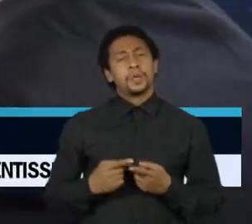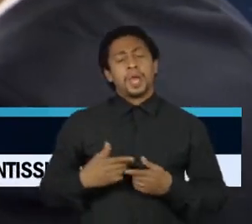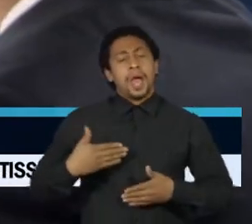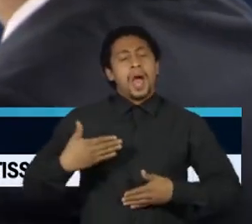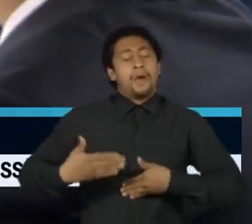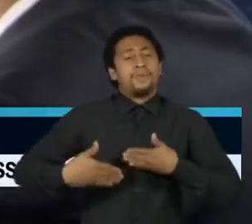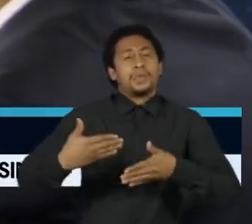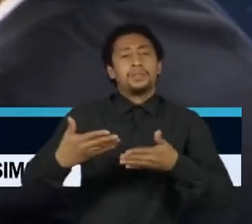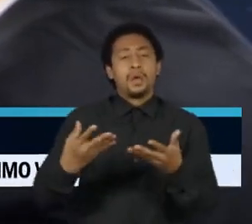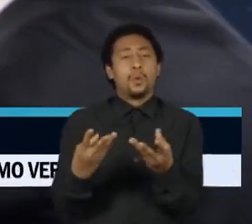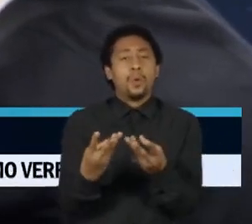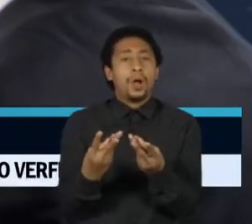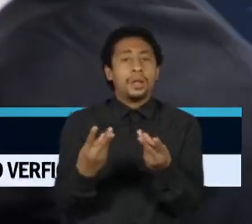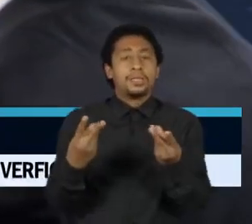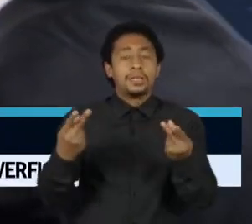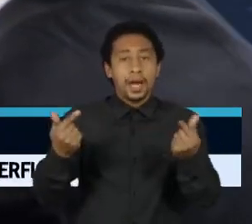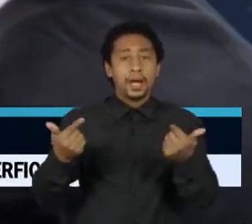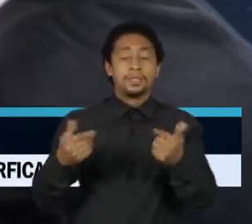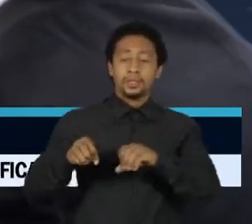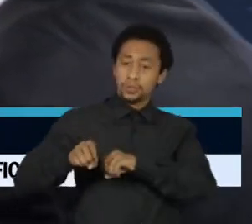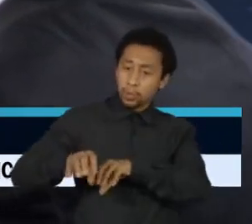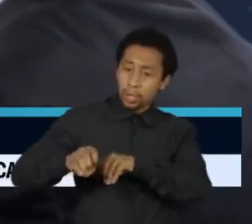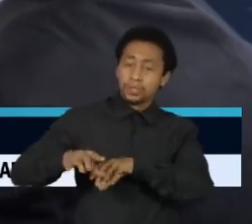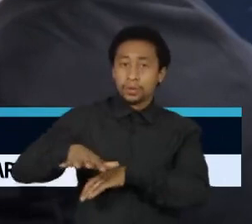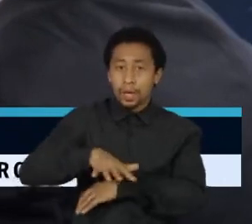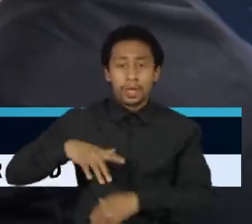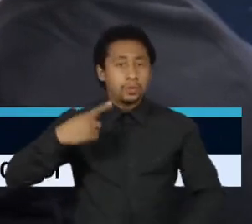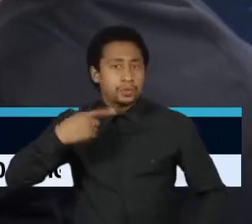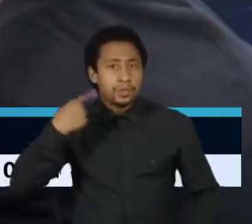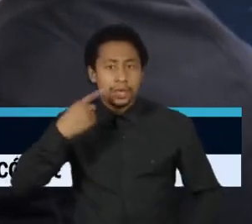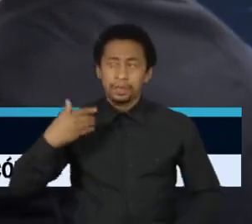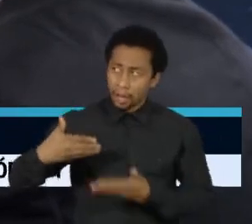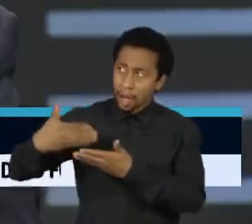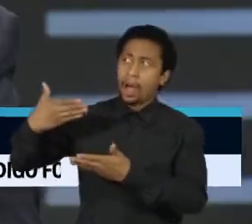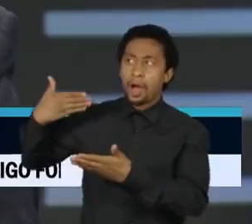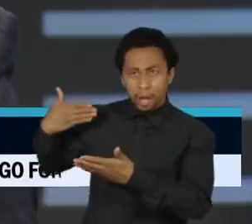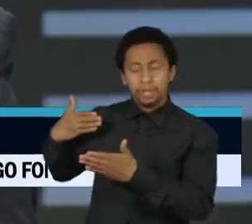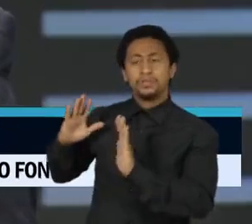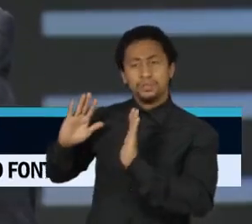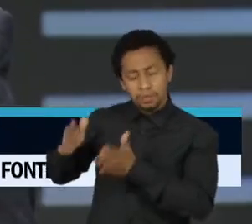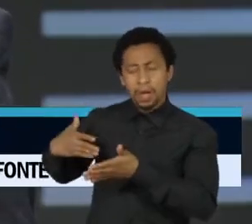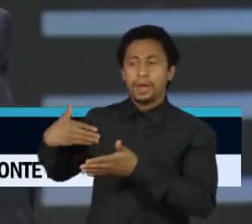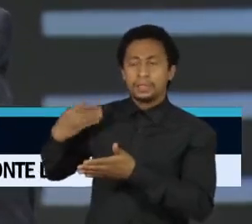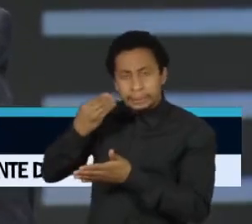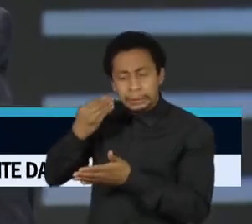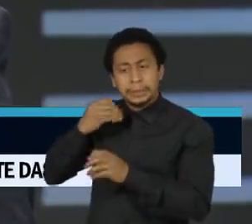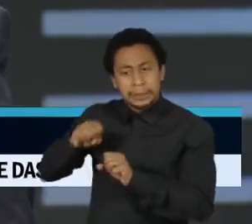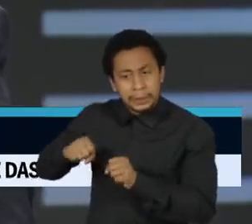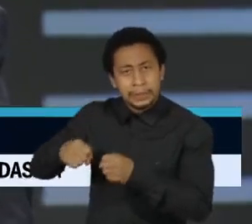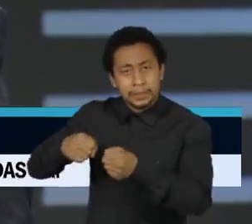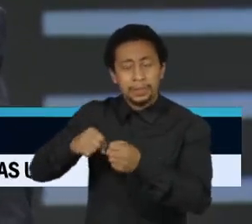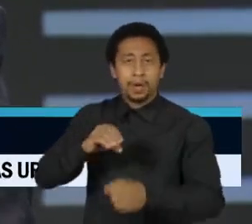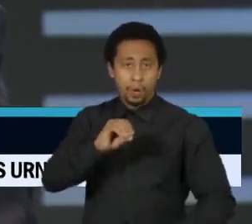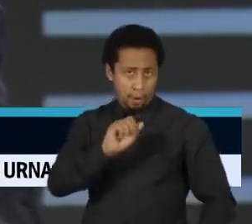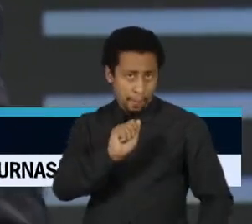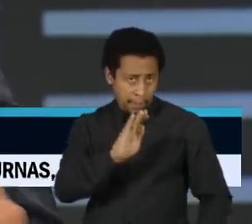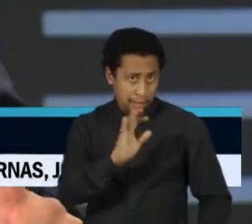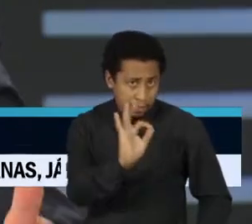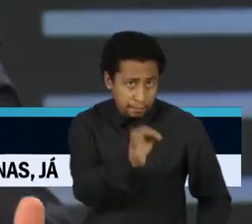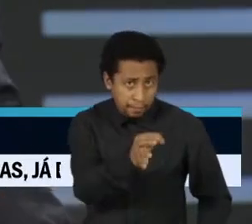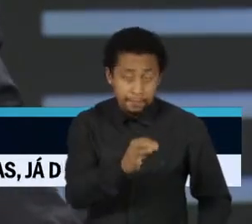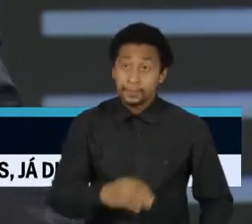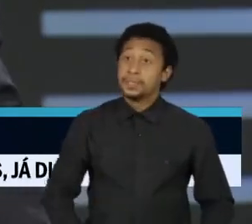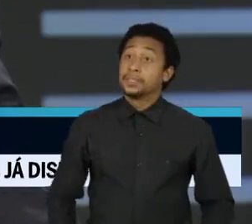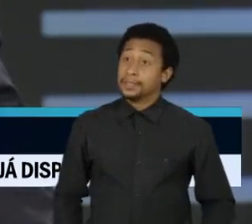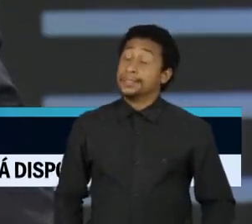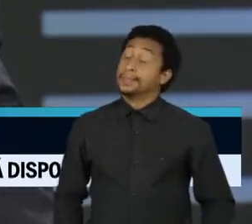na qualificação do ensino de direito? Isso é uma luta antiga da OAB, não é? Ah, sem dúvida. E no Brasil hoje, eu tinha a notícia